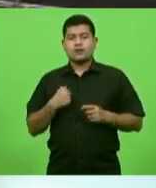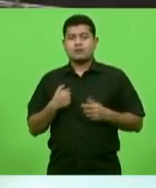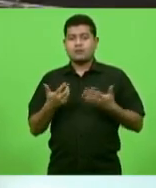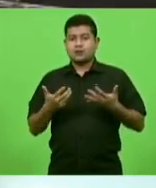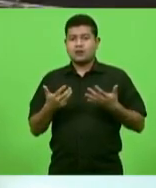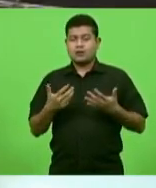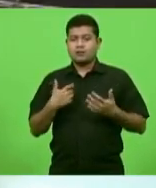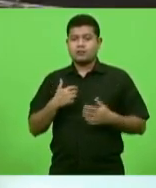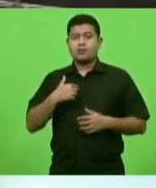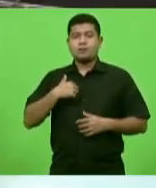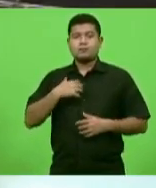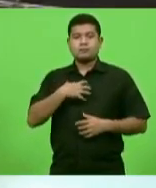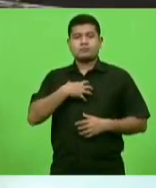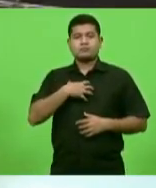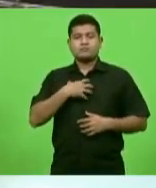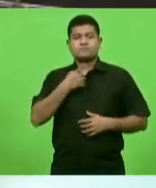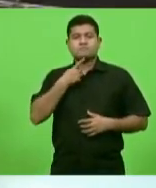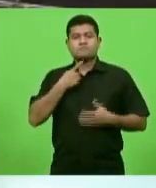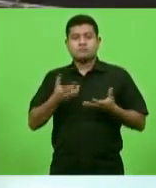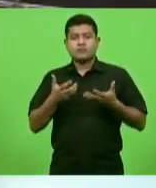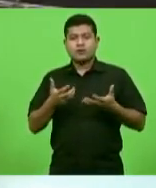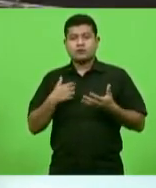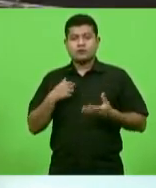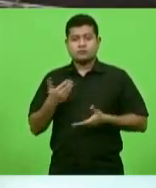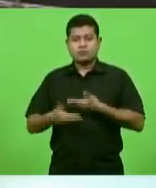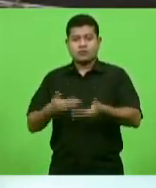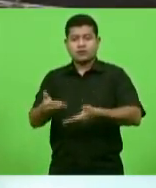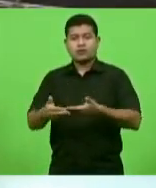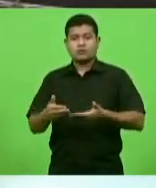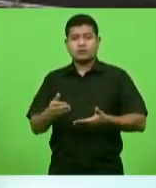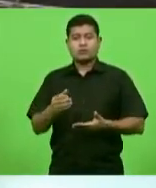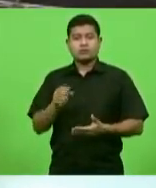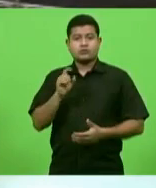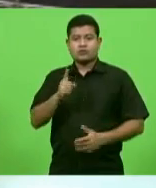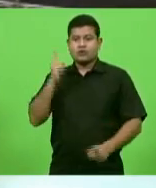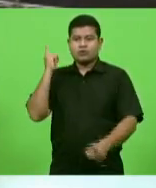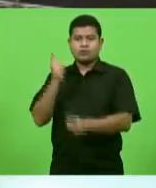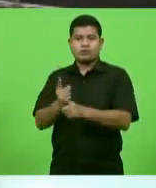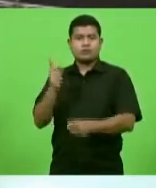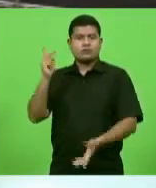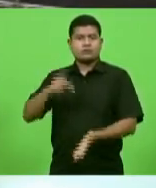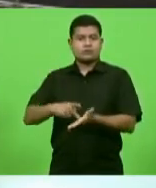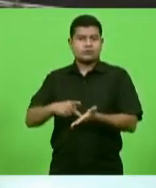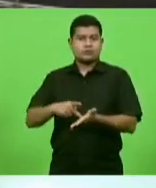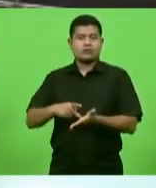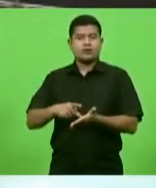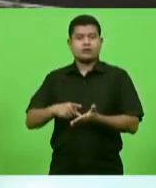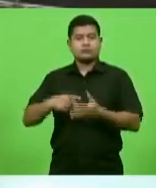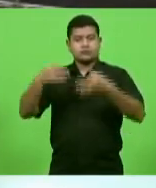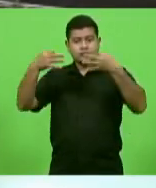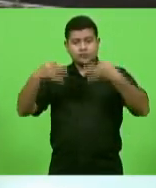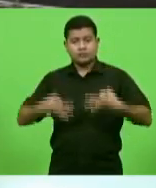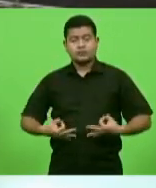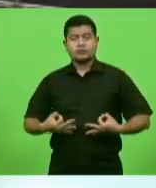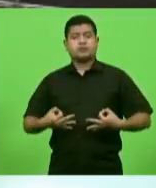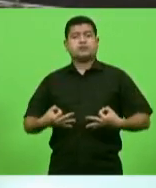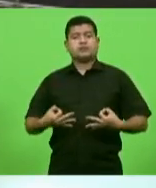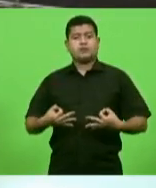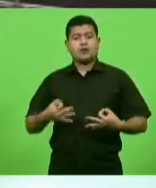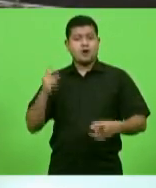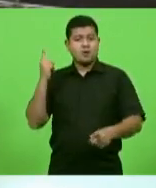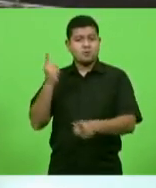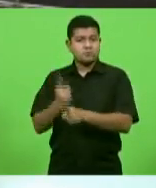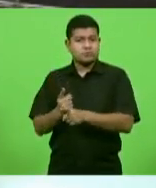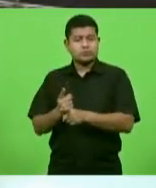deixar claro que minha motivação nesse processo foi o único e exclusivamente a busca da verdade a busca da Justiça a busca